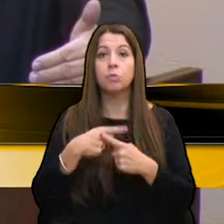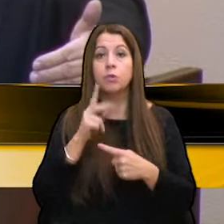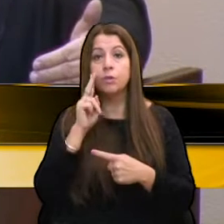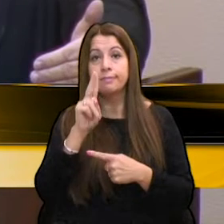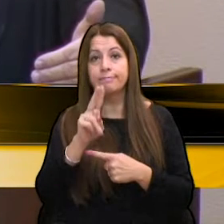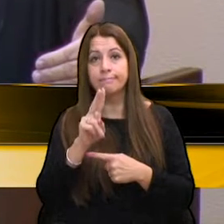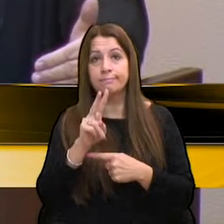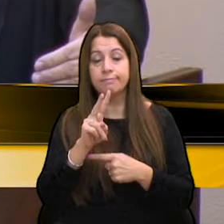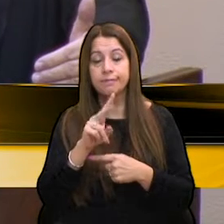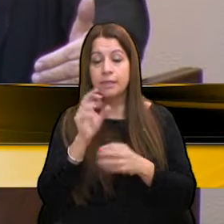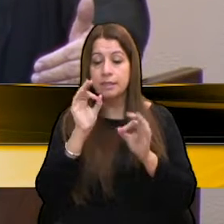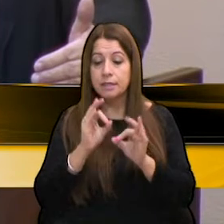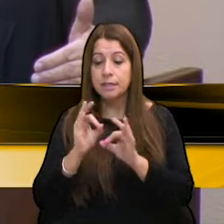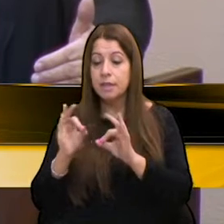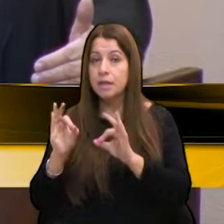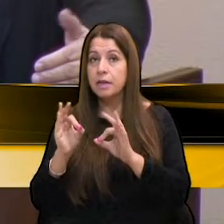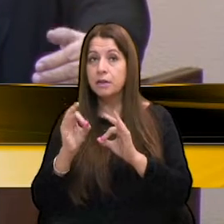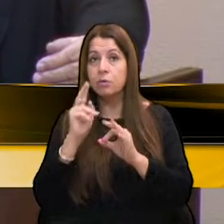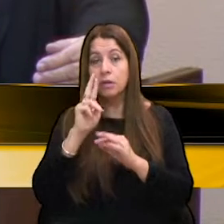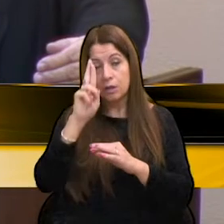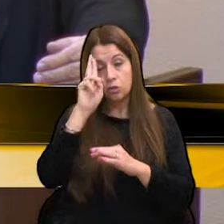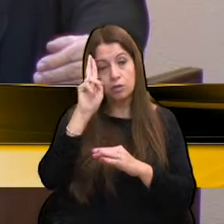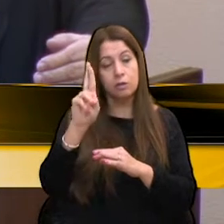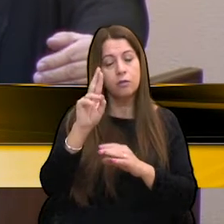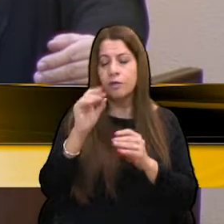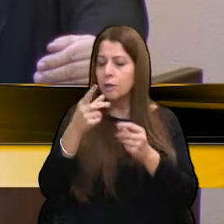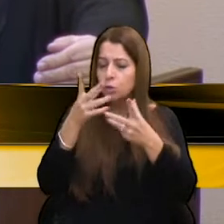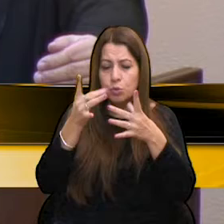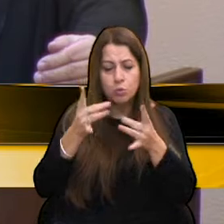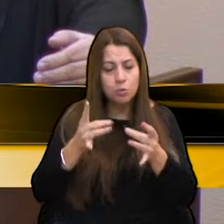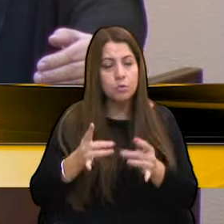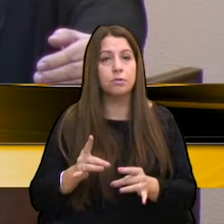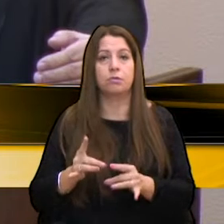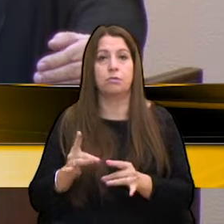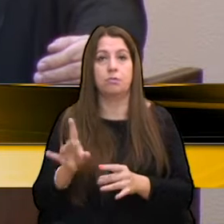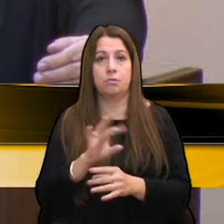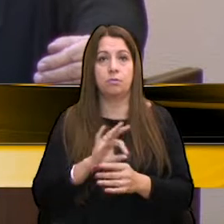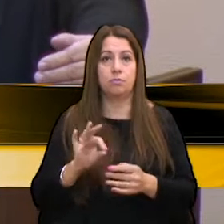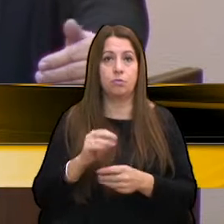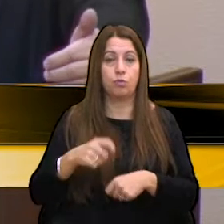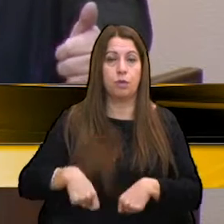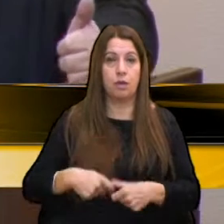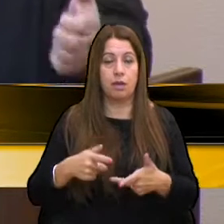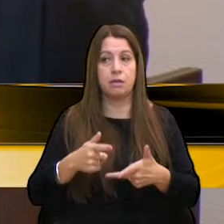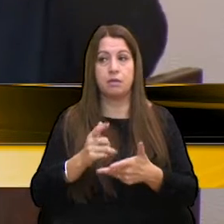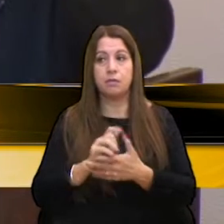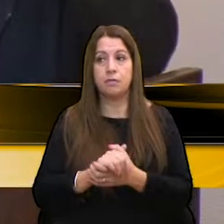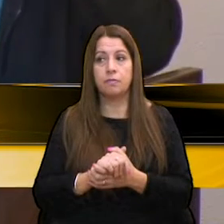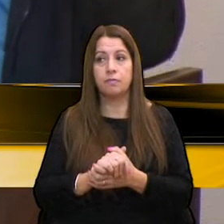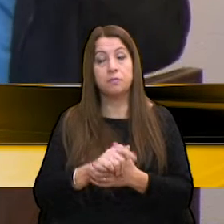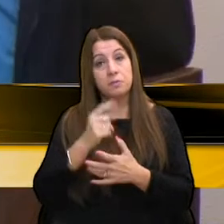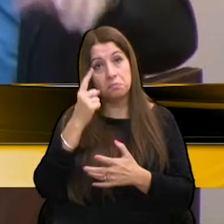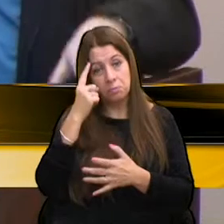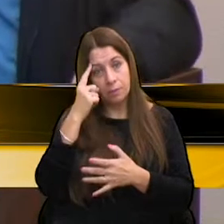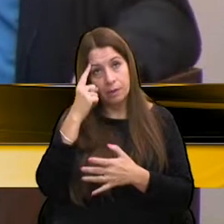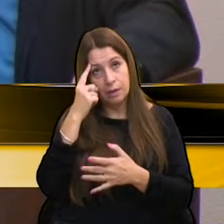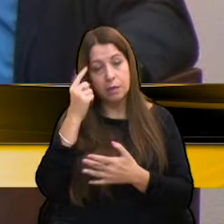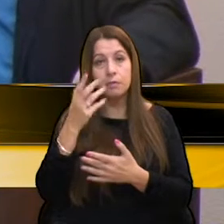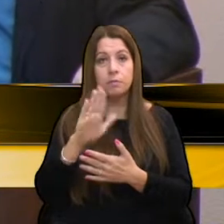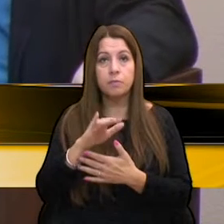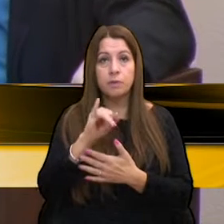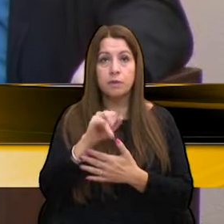olhar com lupa, normalmente, quem é diretor, ordenador de despesa. E aí parece que o tal